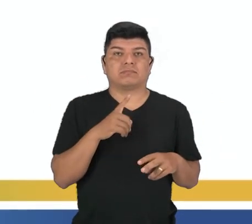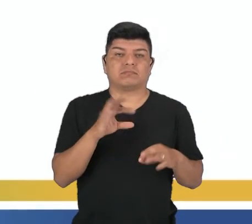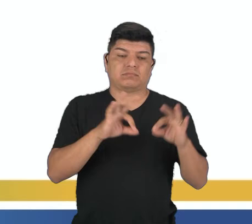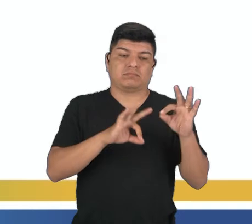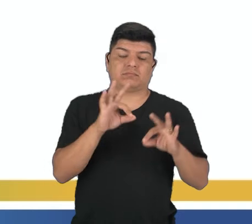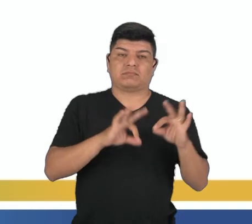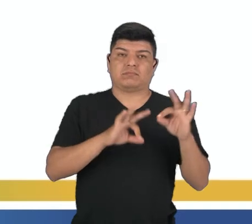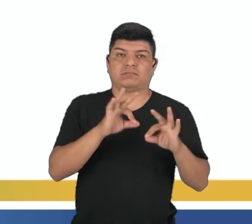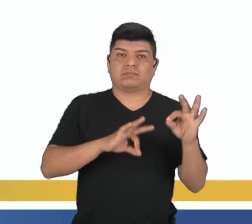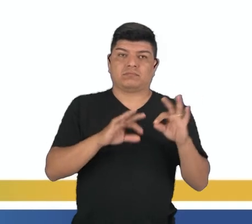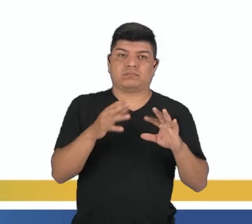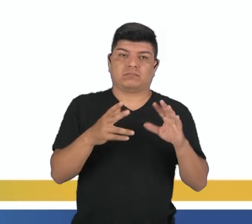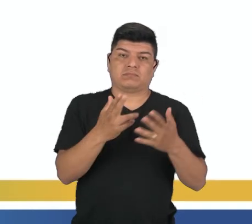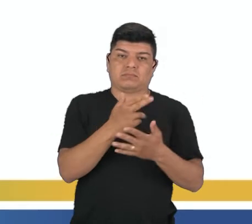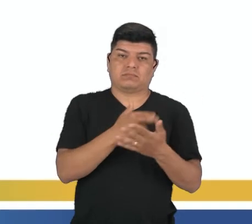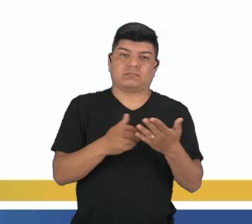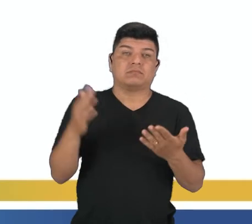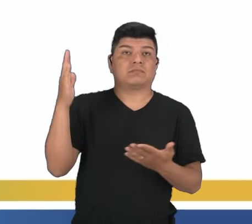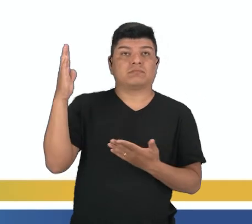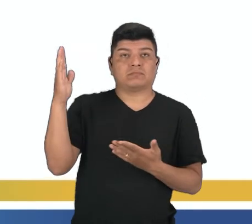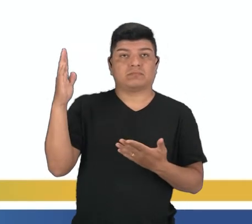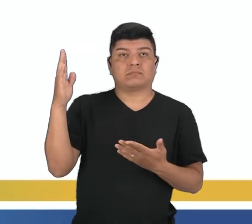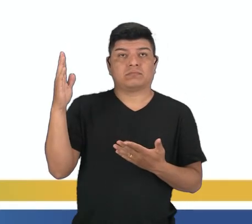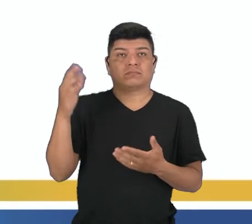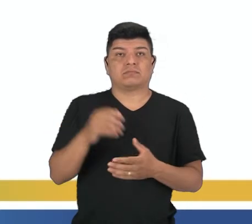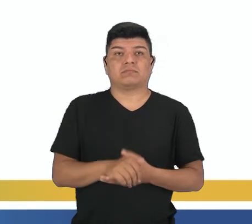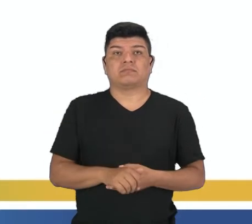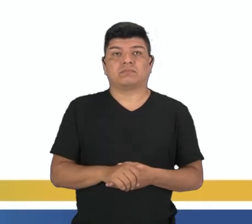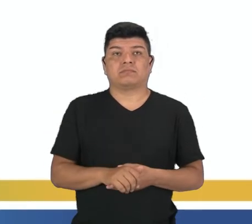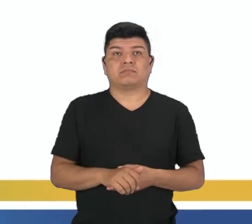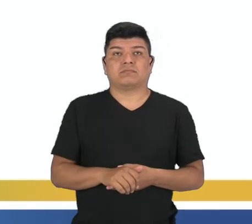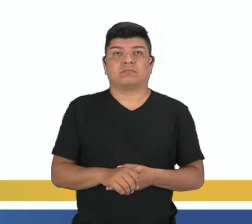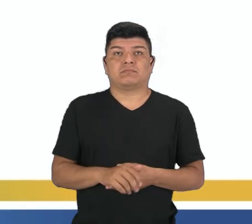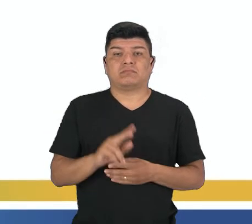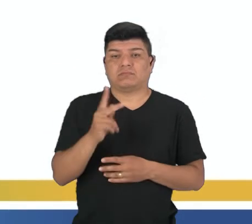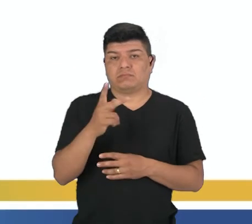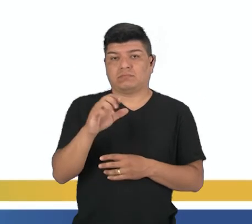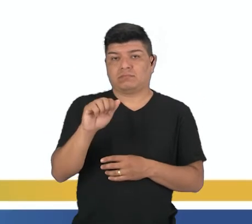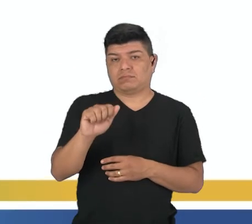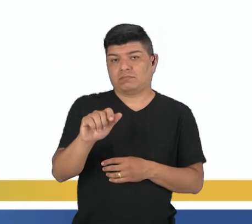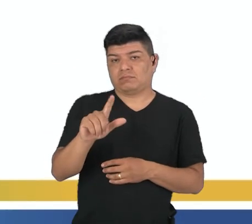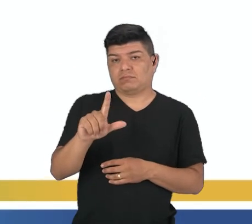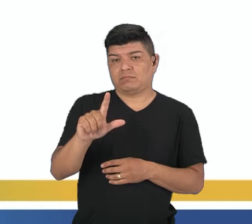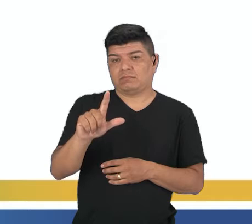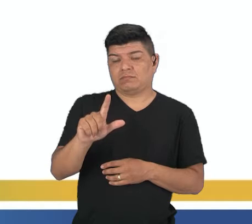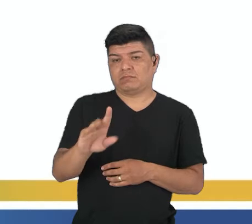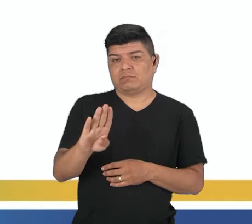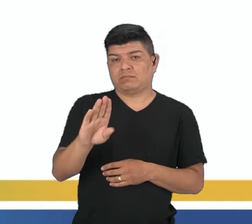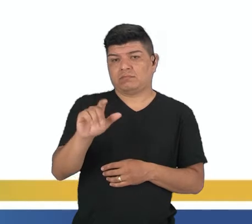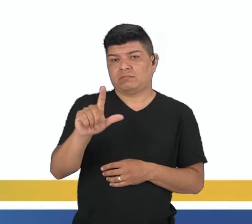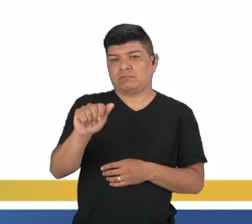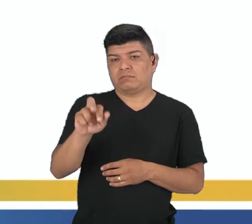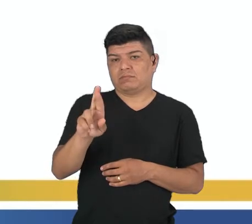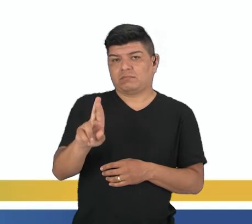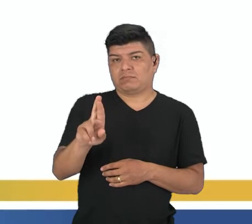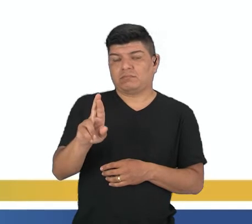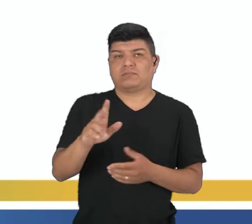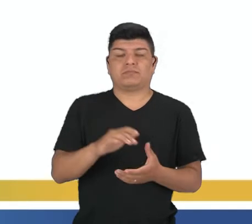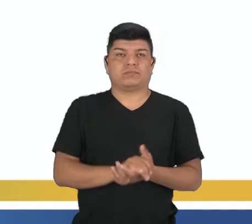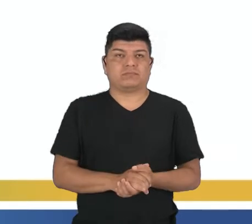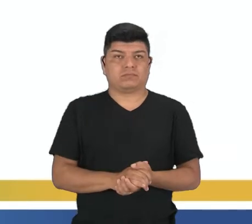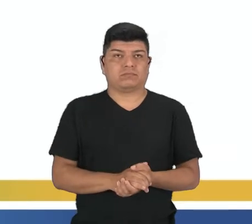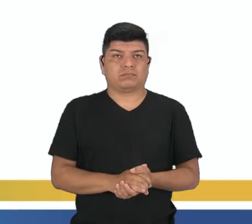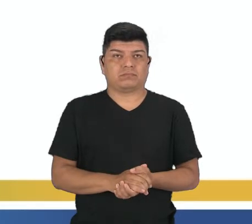nos últimos dois quadrinhos. O habrá é o verbo né? O verbo haver, né? O